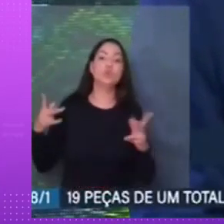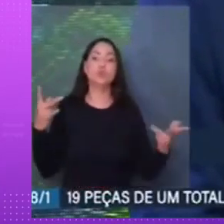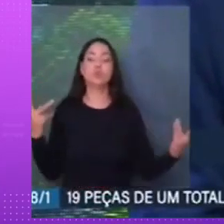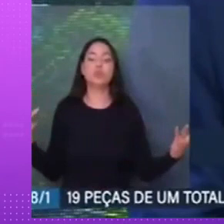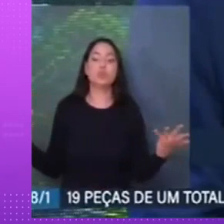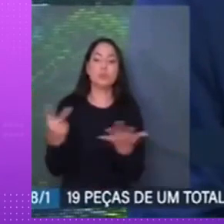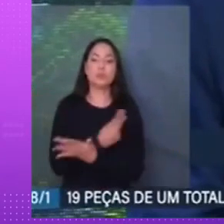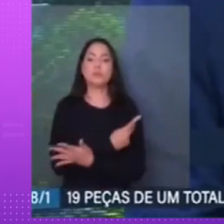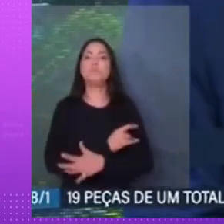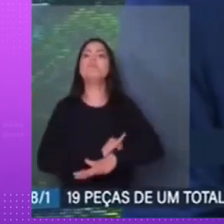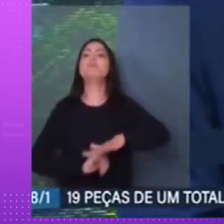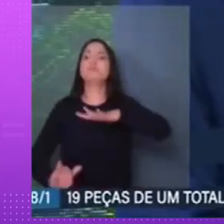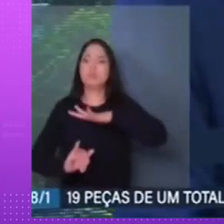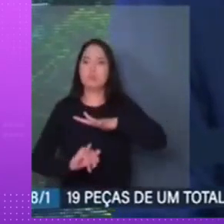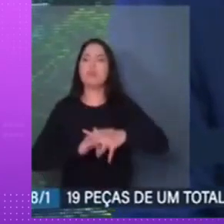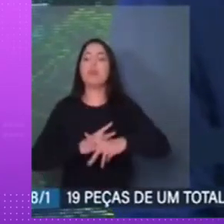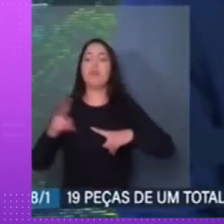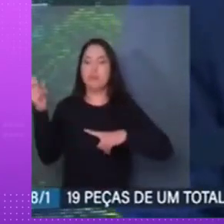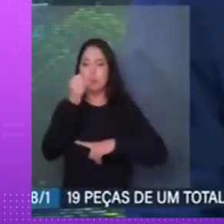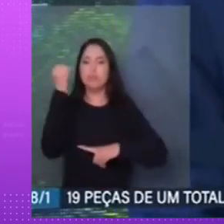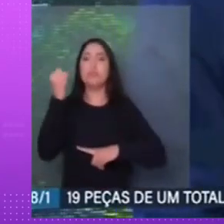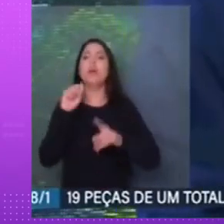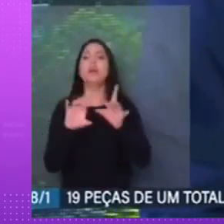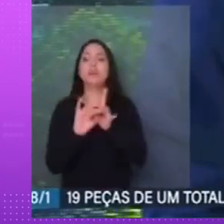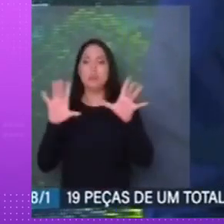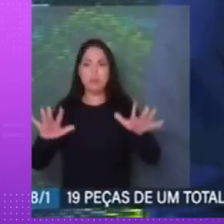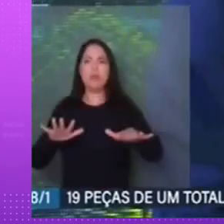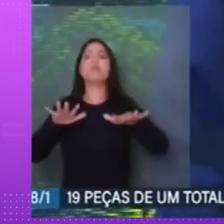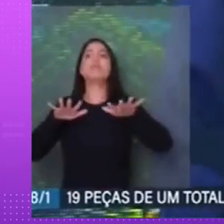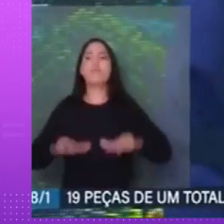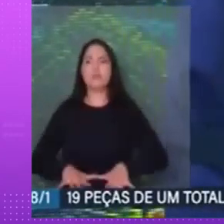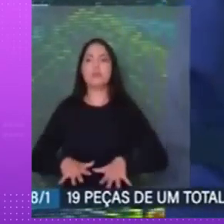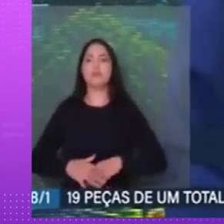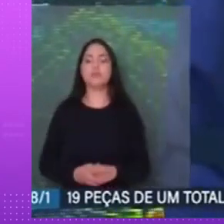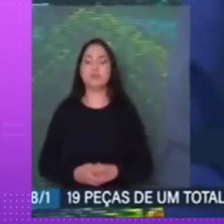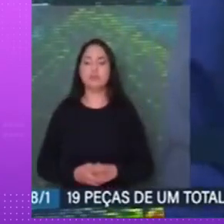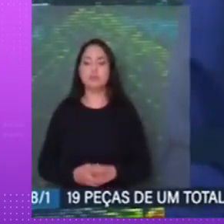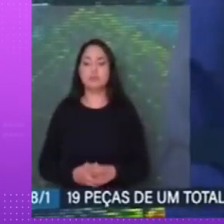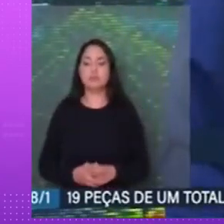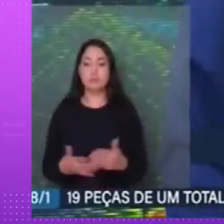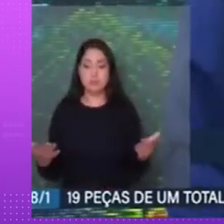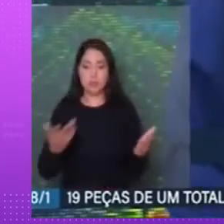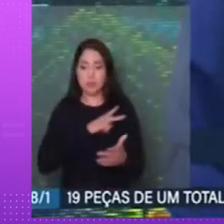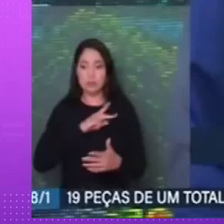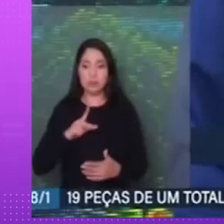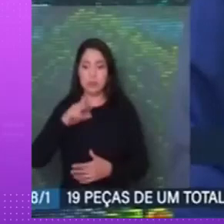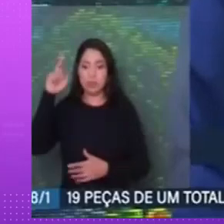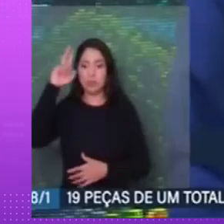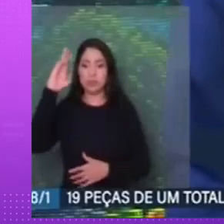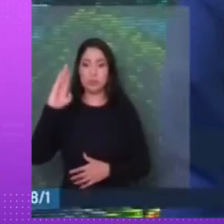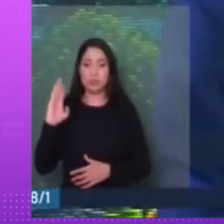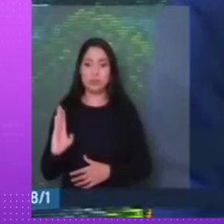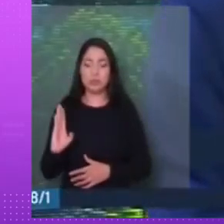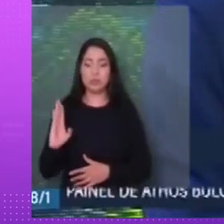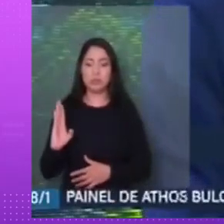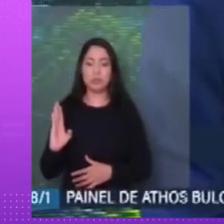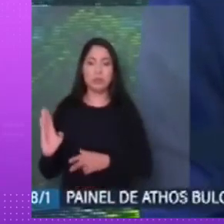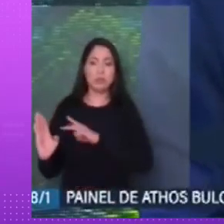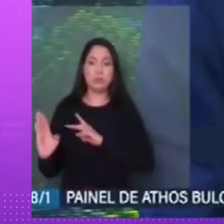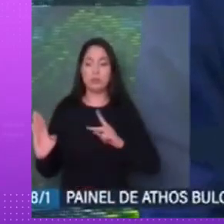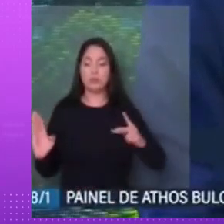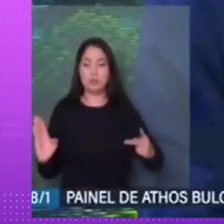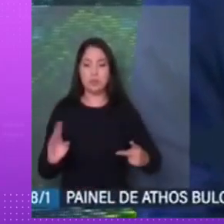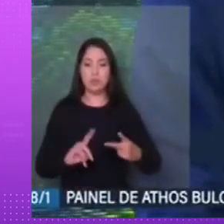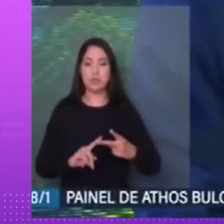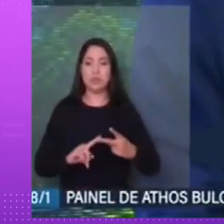data. Aqui no Paraná, as cidades de Curitiba e Londrina confirmaram a realização de passeatas. Aqui em Curitiba, na capital